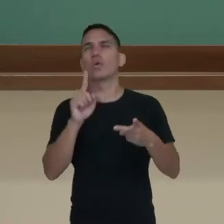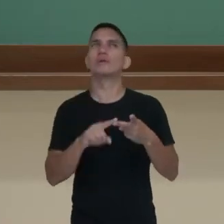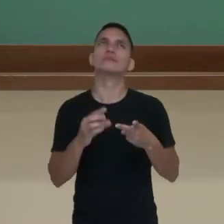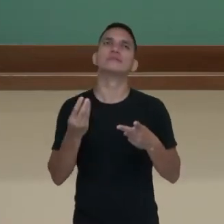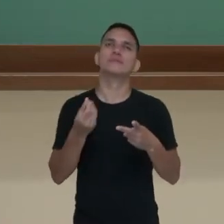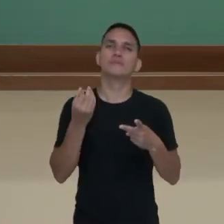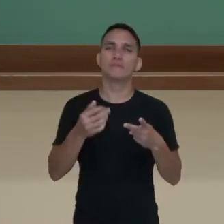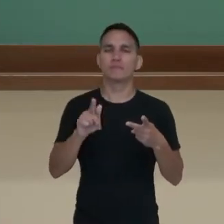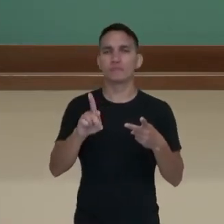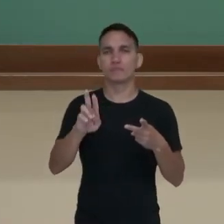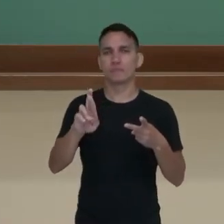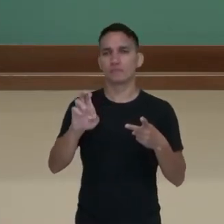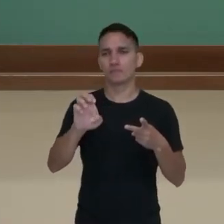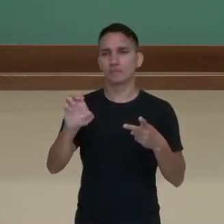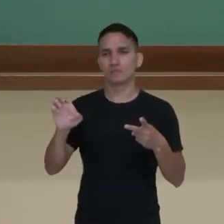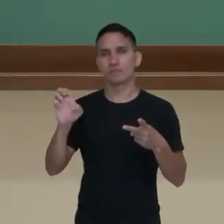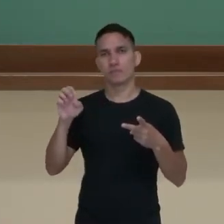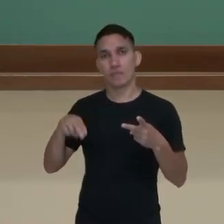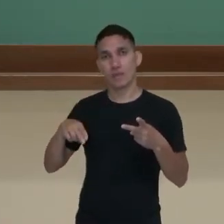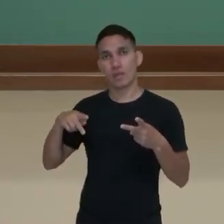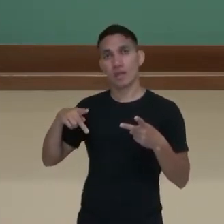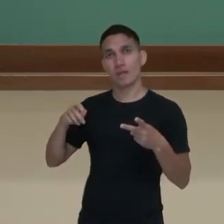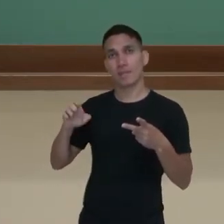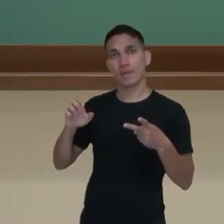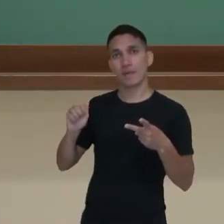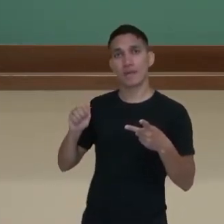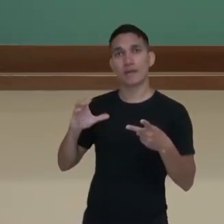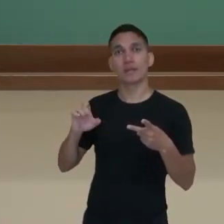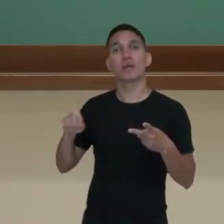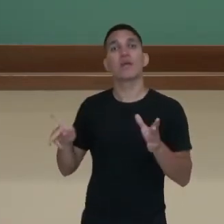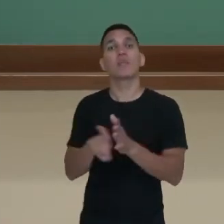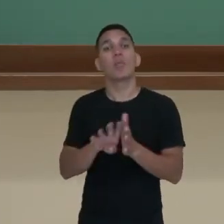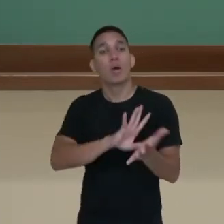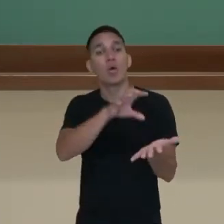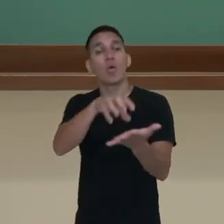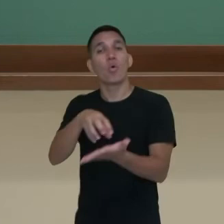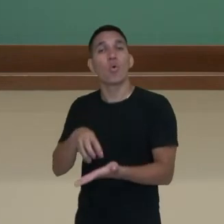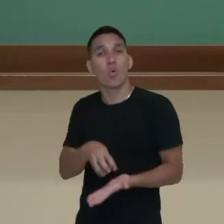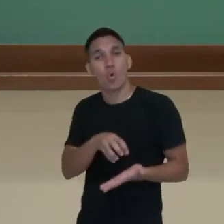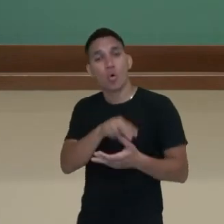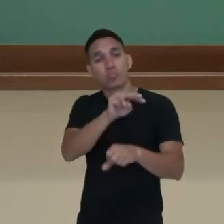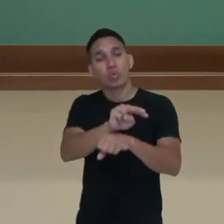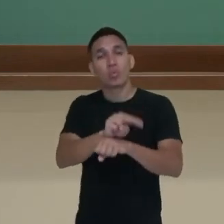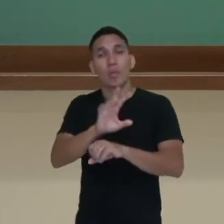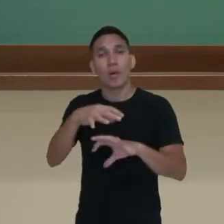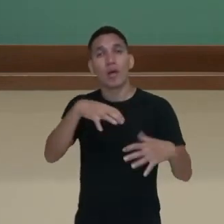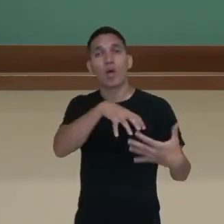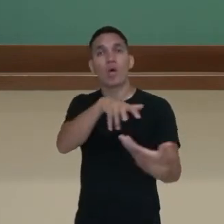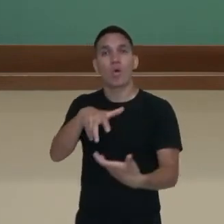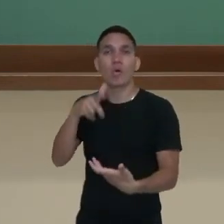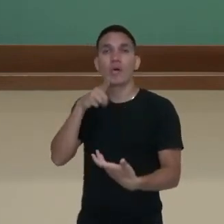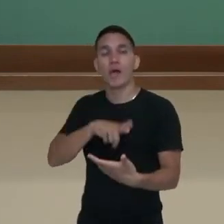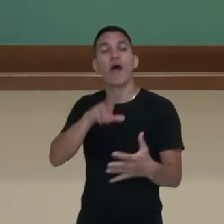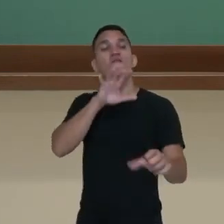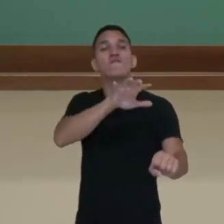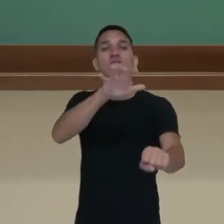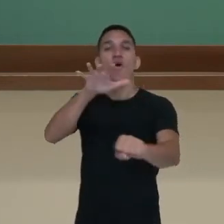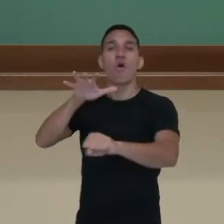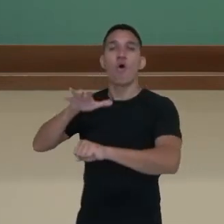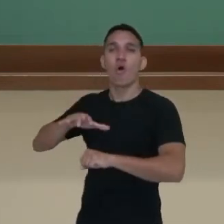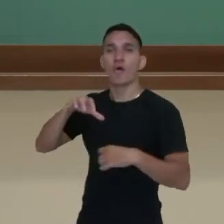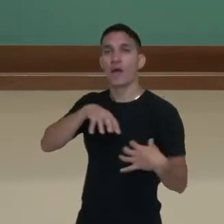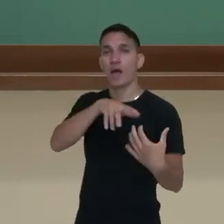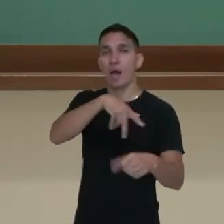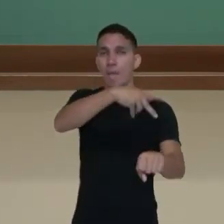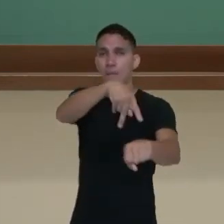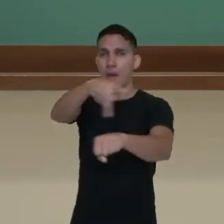o Greenpeace, que são as ONGs, né, organizações não governamentais, mas que são globais, que exercem influências